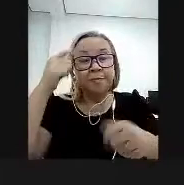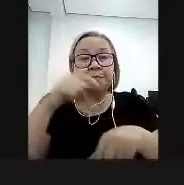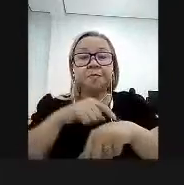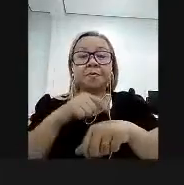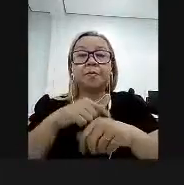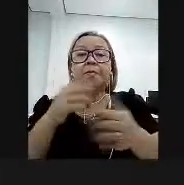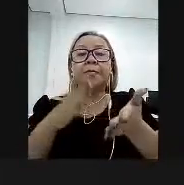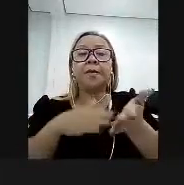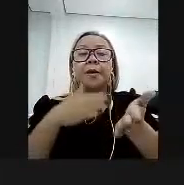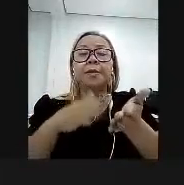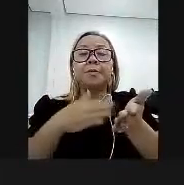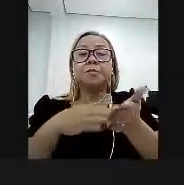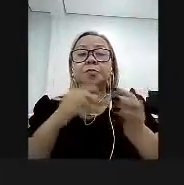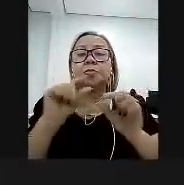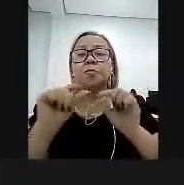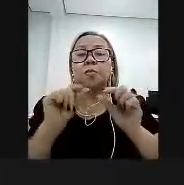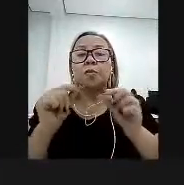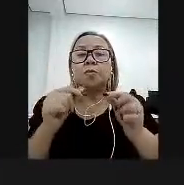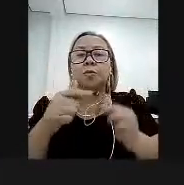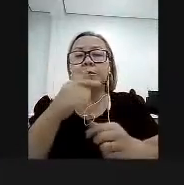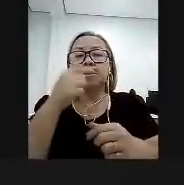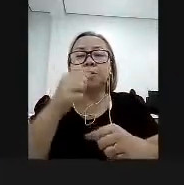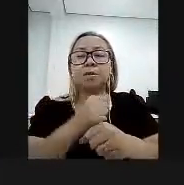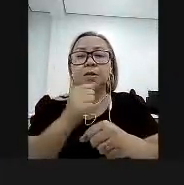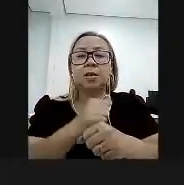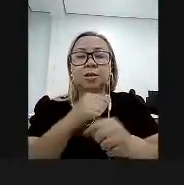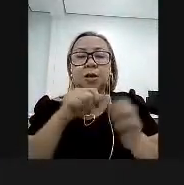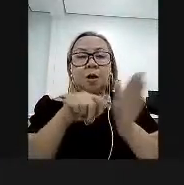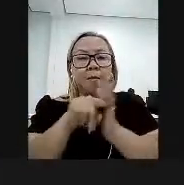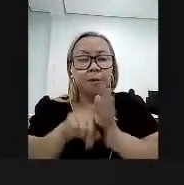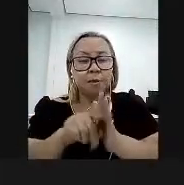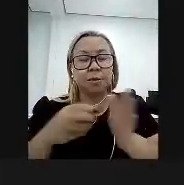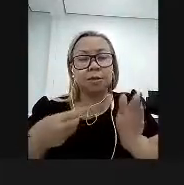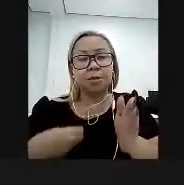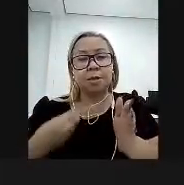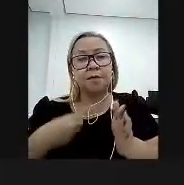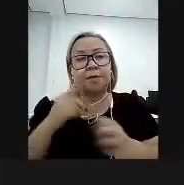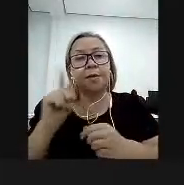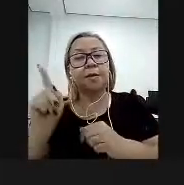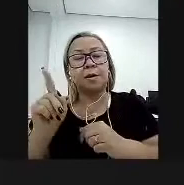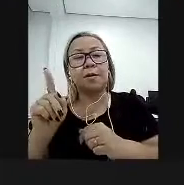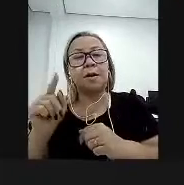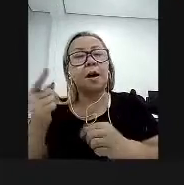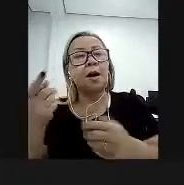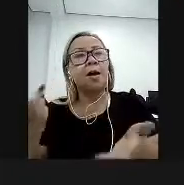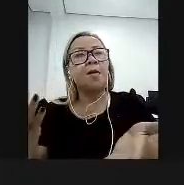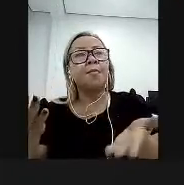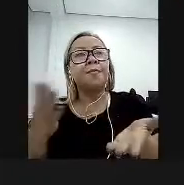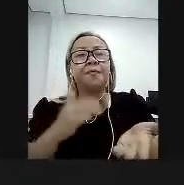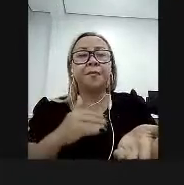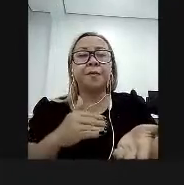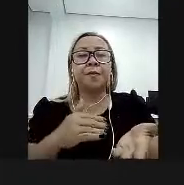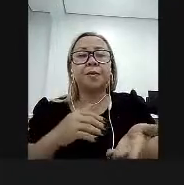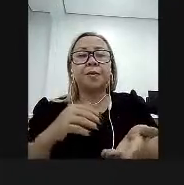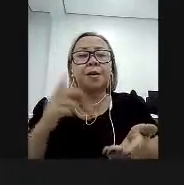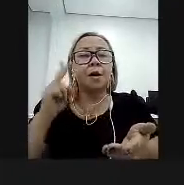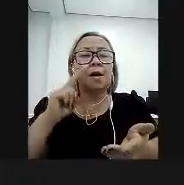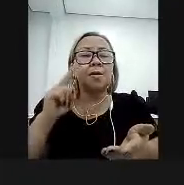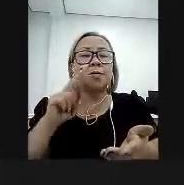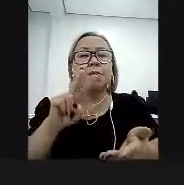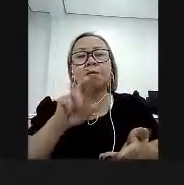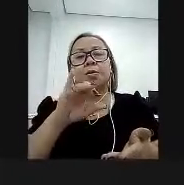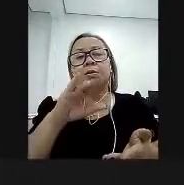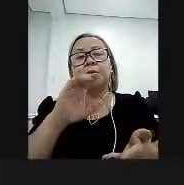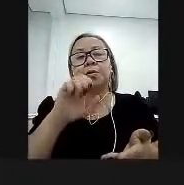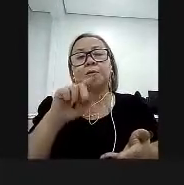pouco tempo e passei 7 anos, mais ou menos, pesquisando a vida dele. Aí me veio essa história de Vicente e eu resolvi fazer essa homenagem a